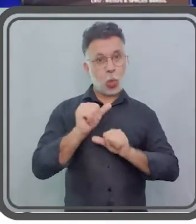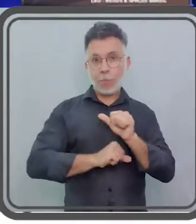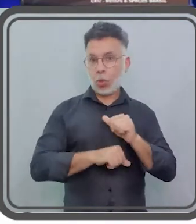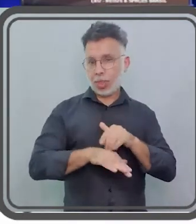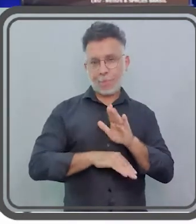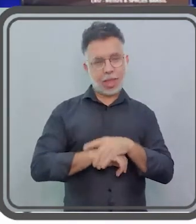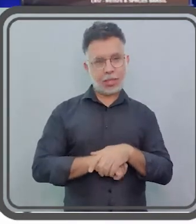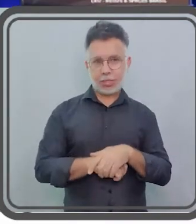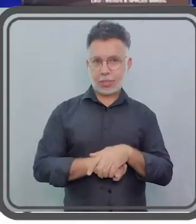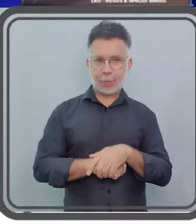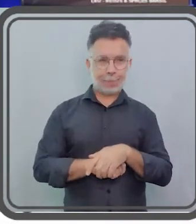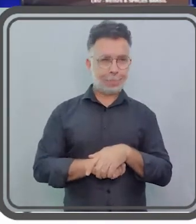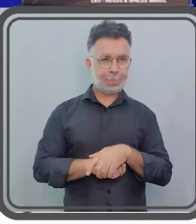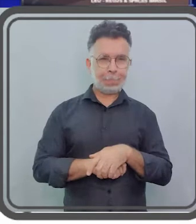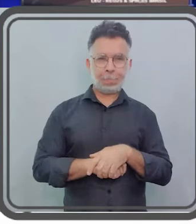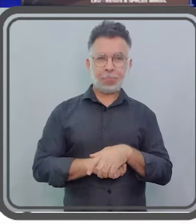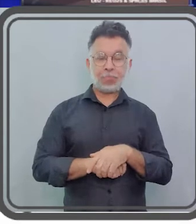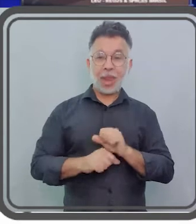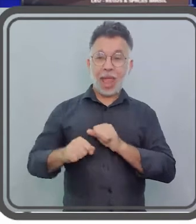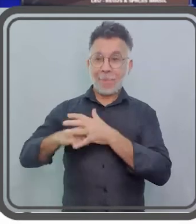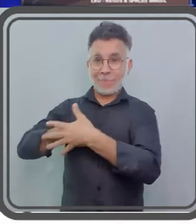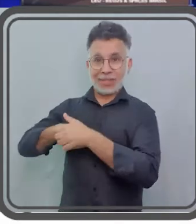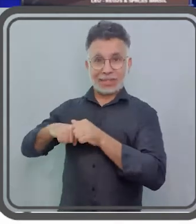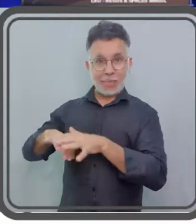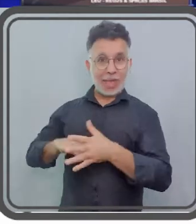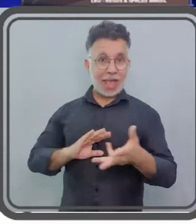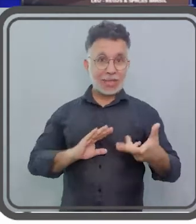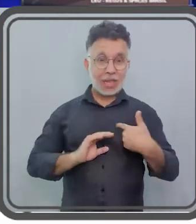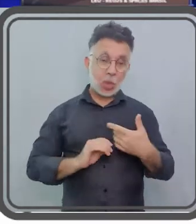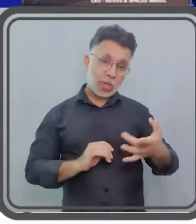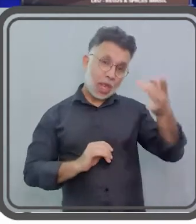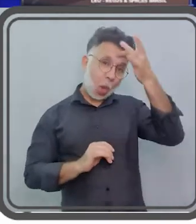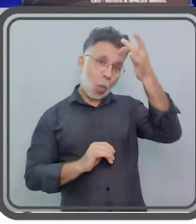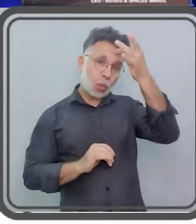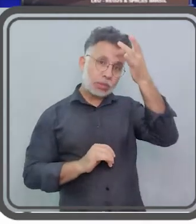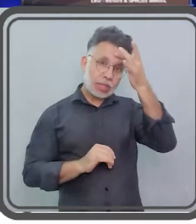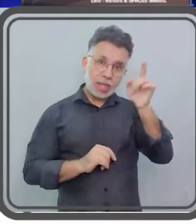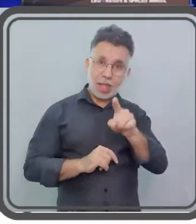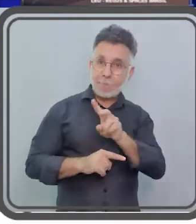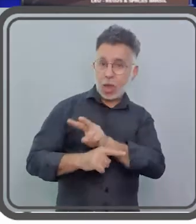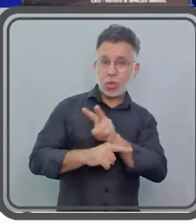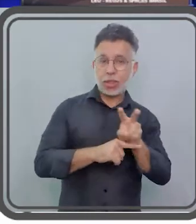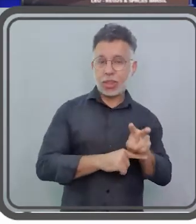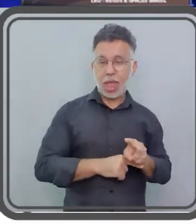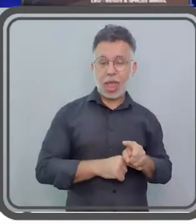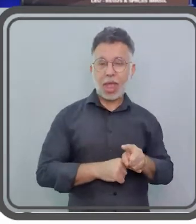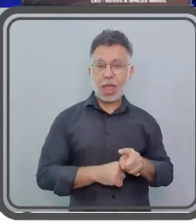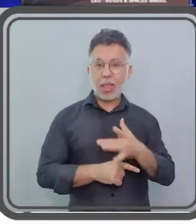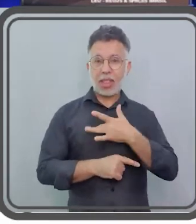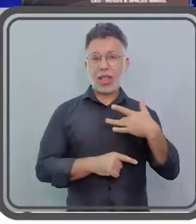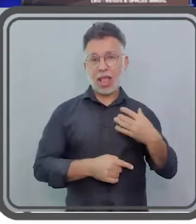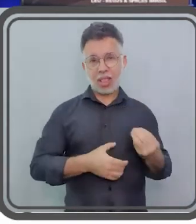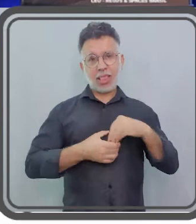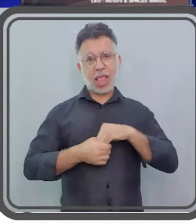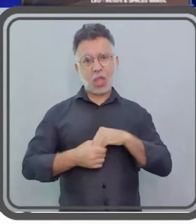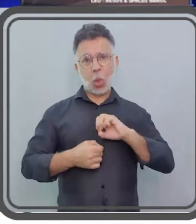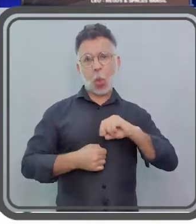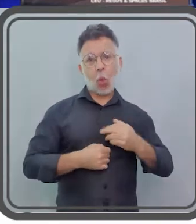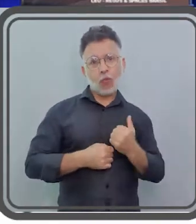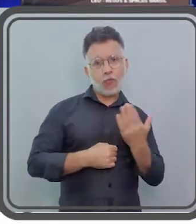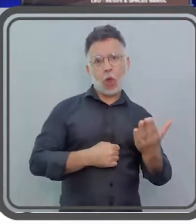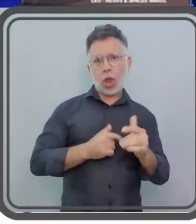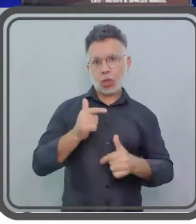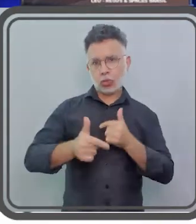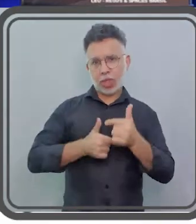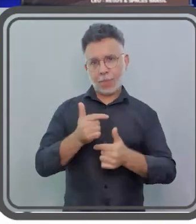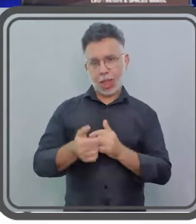antes. A pandemia acelerou essa consciência para cuidar da saúde, seja dentro ou fora do